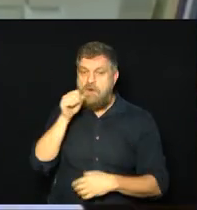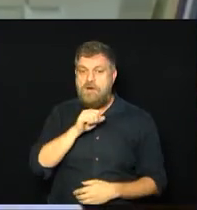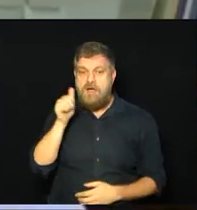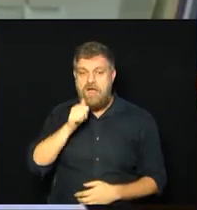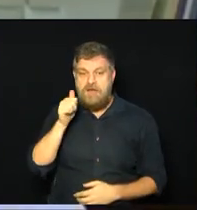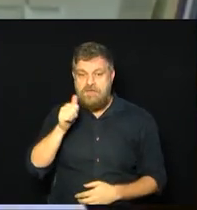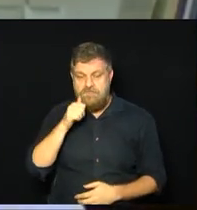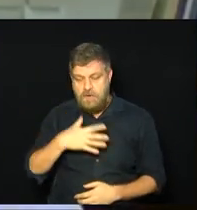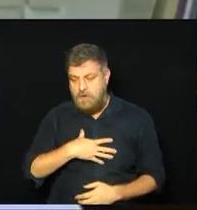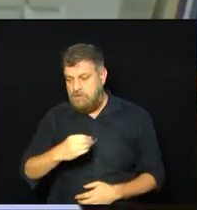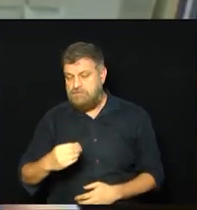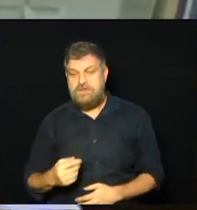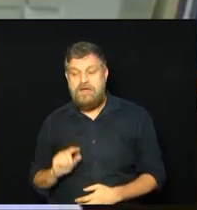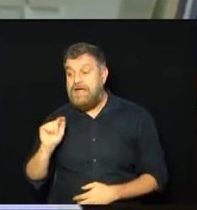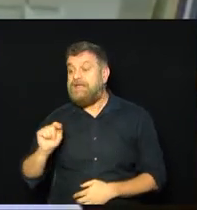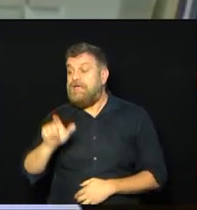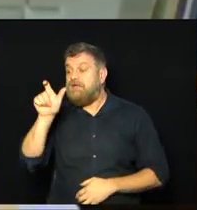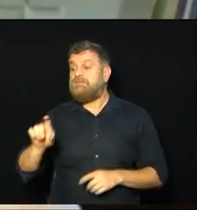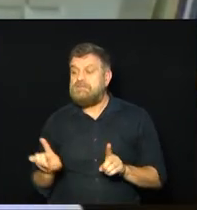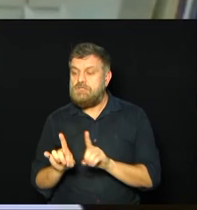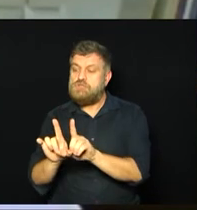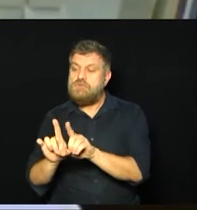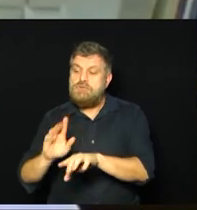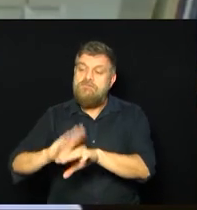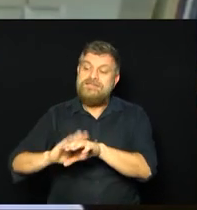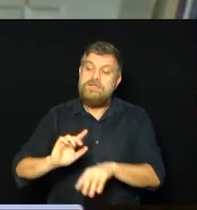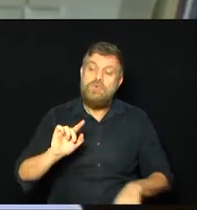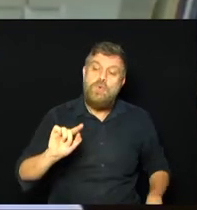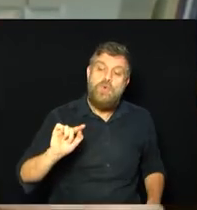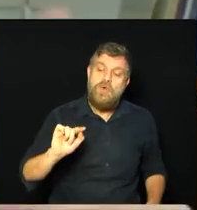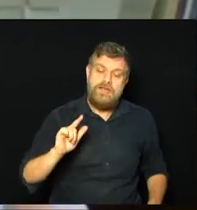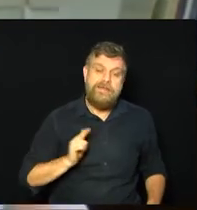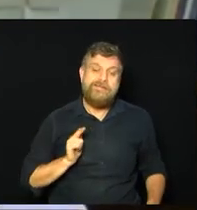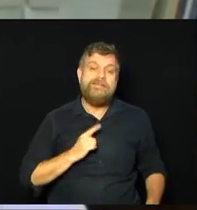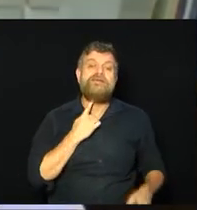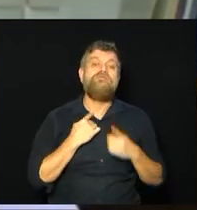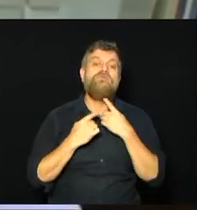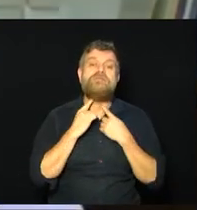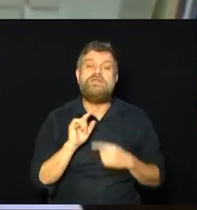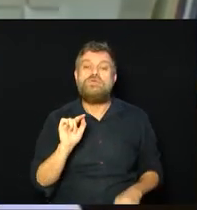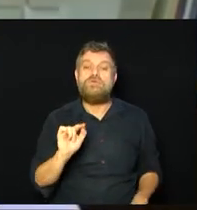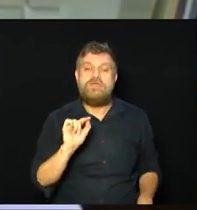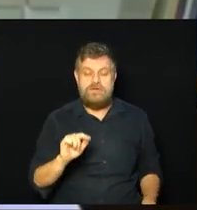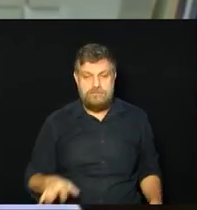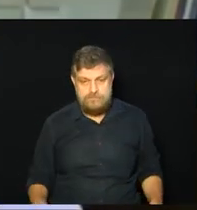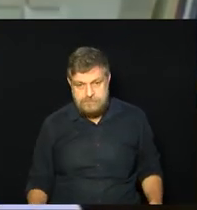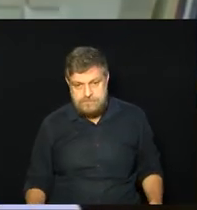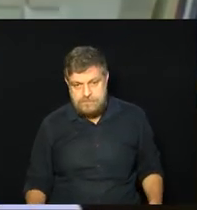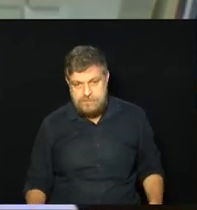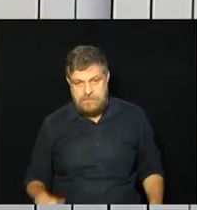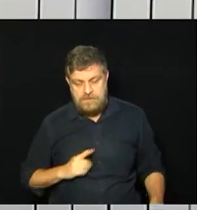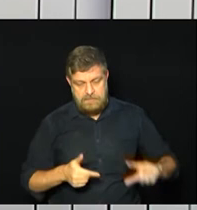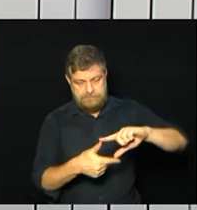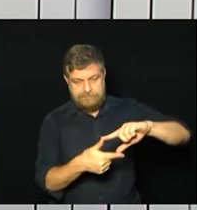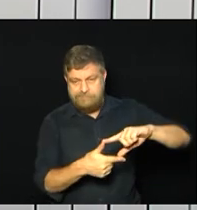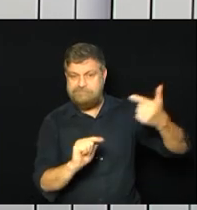com os filhos delas, com quem você anda, o que você está fazendo, o que você quer fazer. É quebrar essa barreira